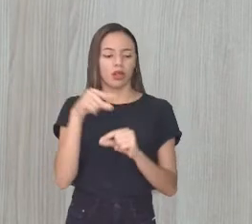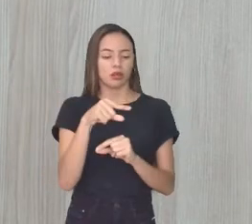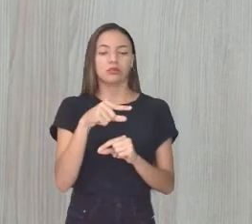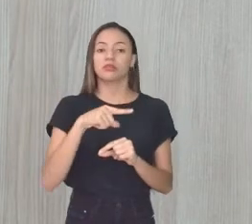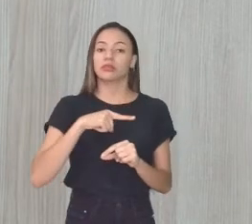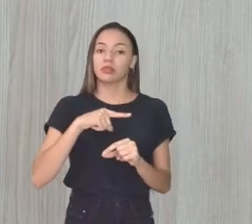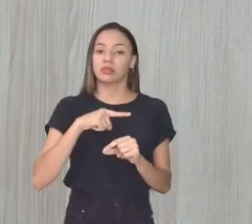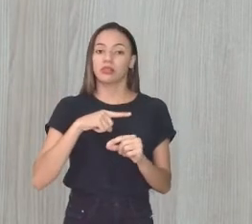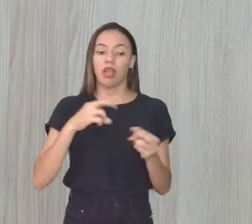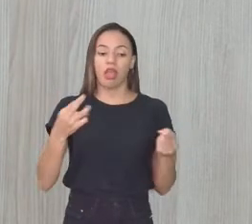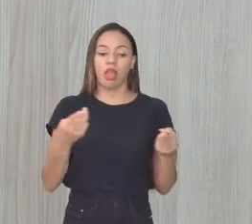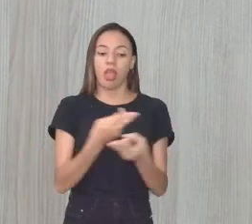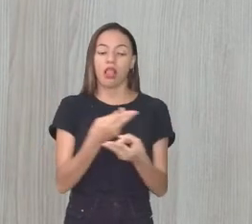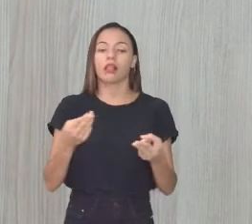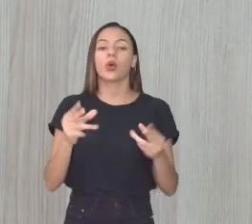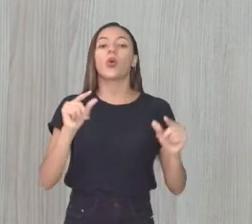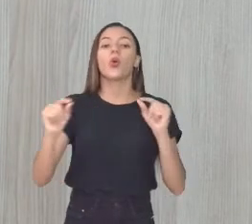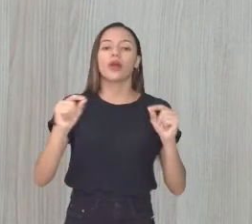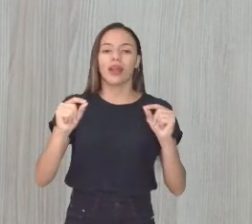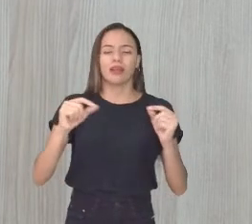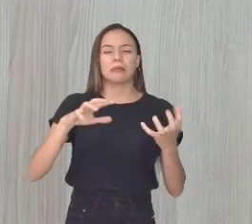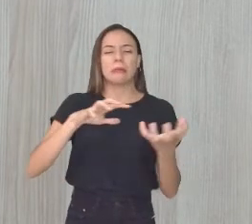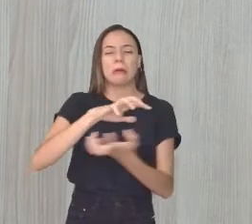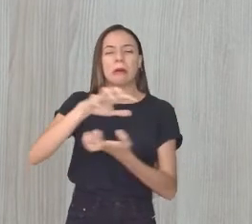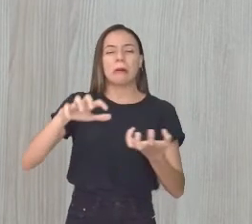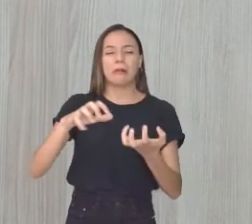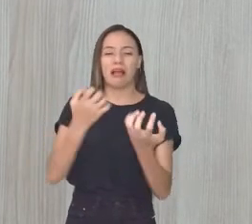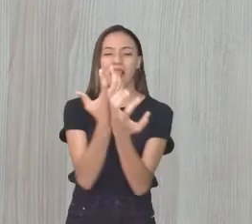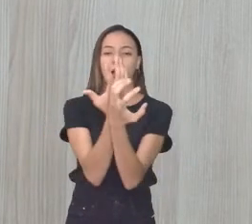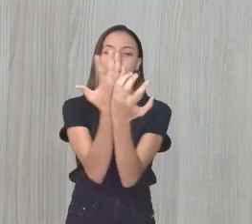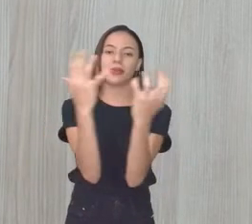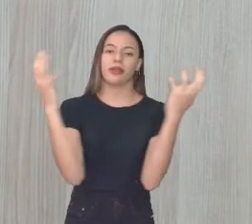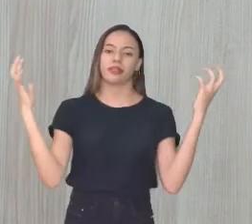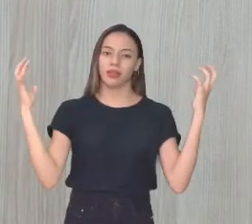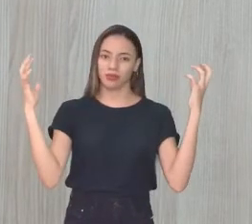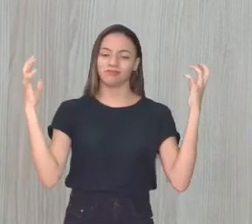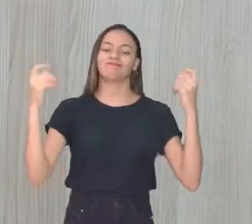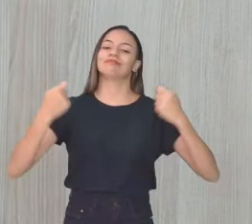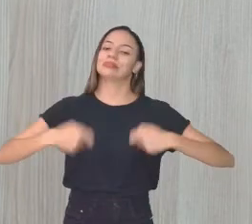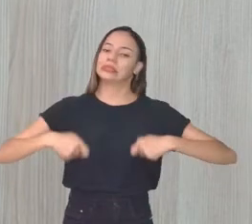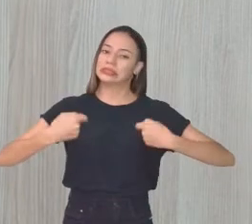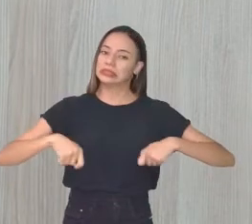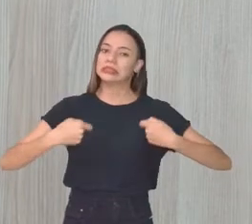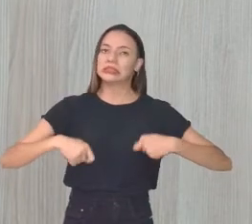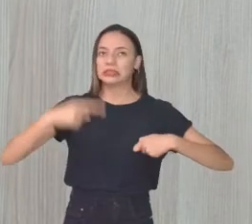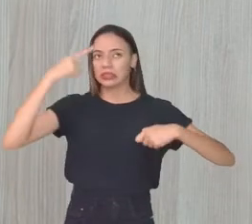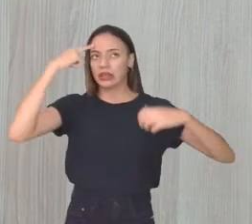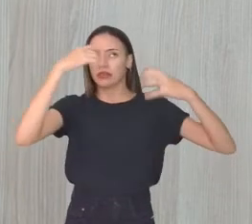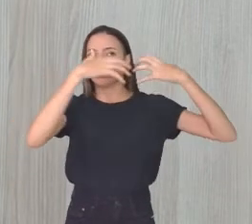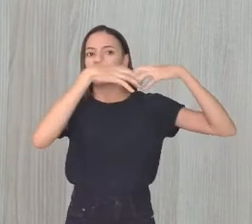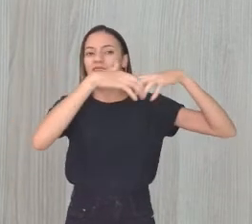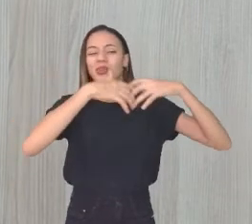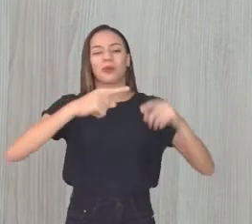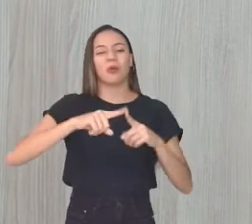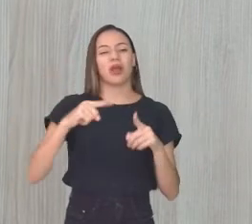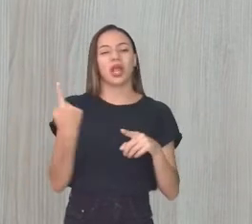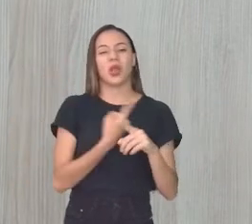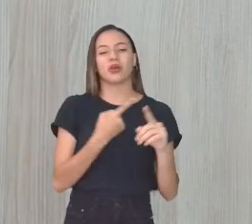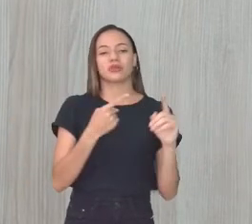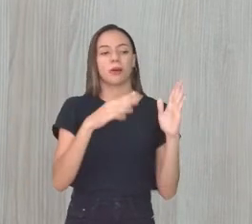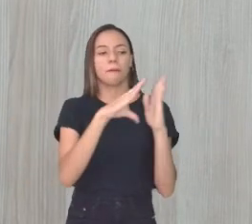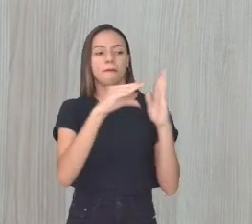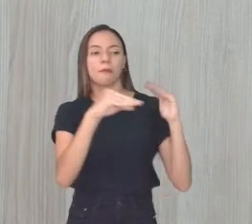a questão aí da crise ambiental, né, dos nossos padrões, desse modelo que a gente vive na